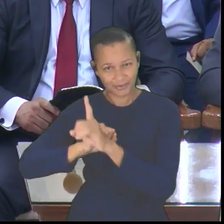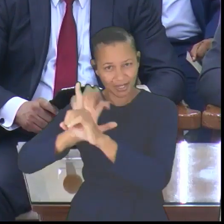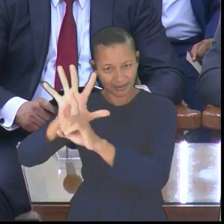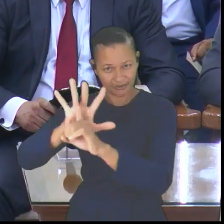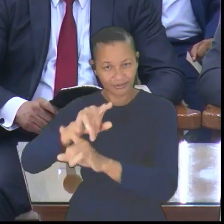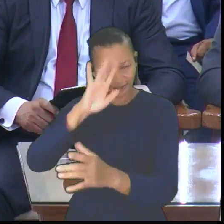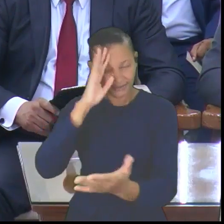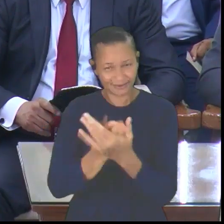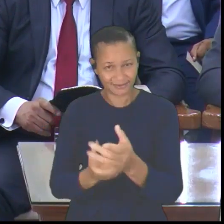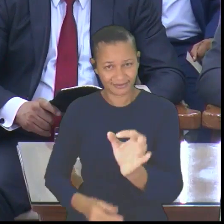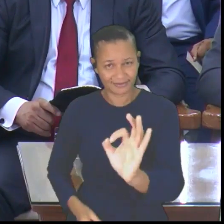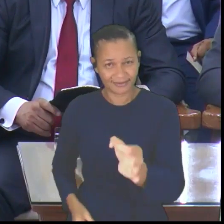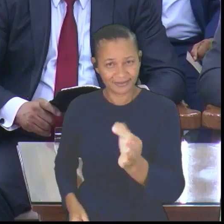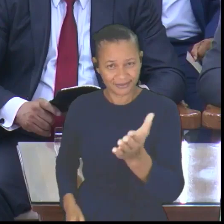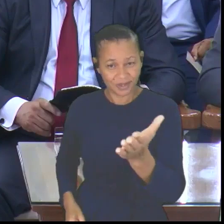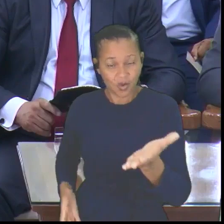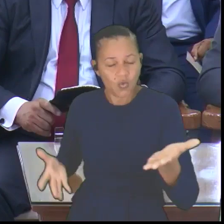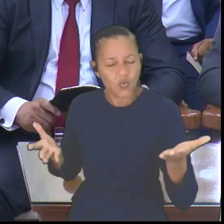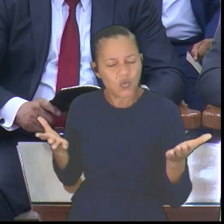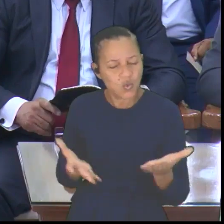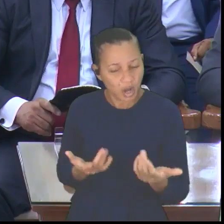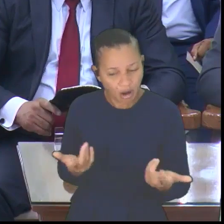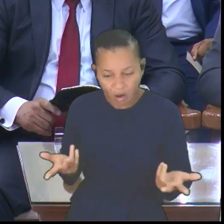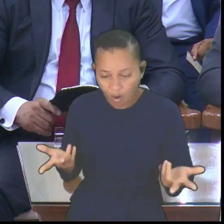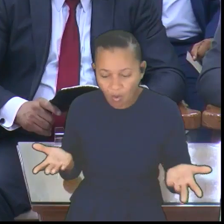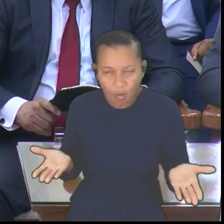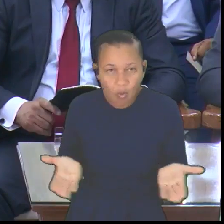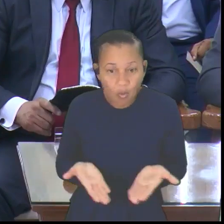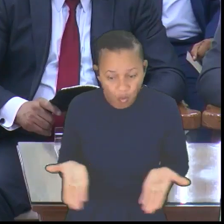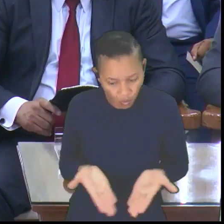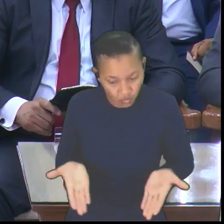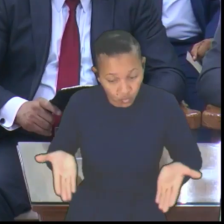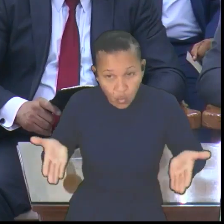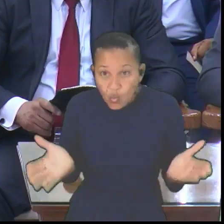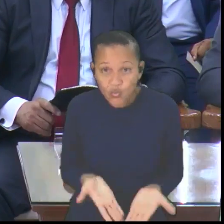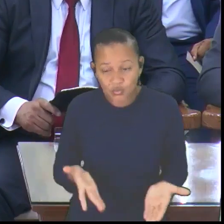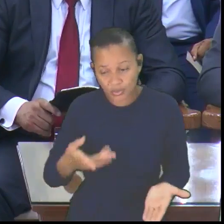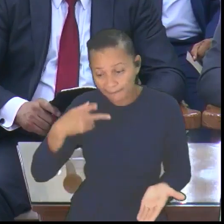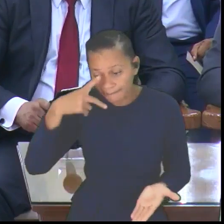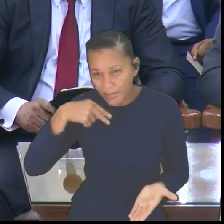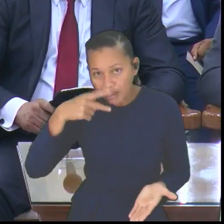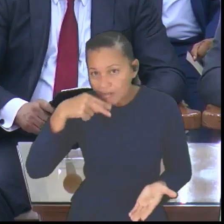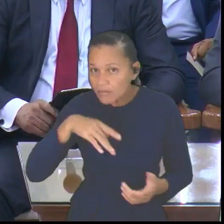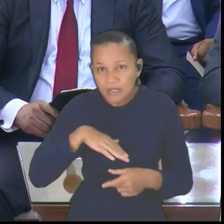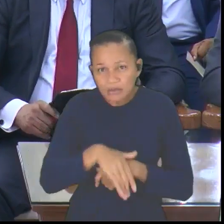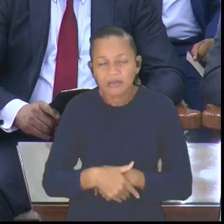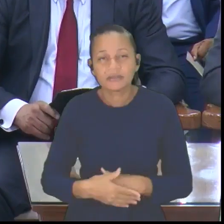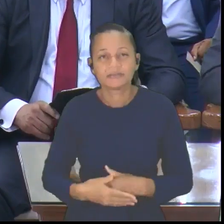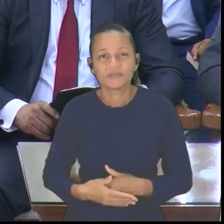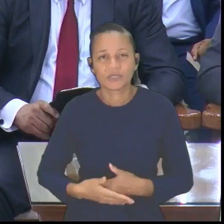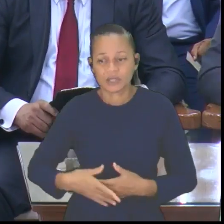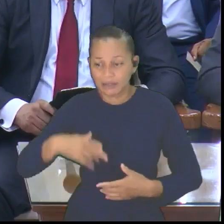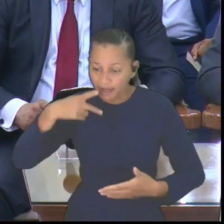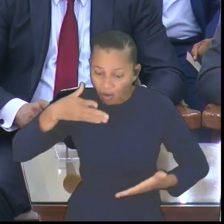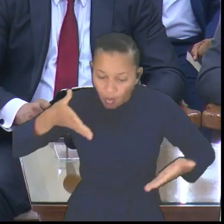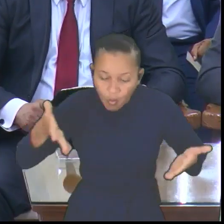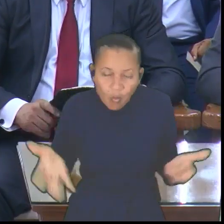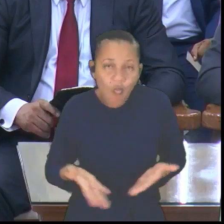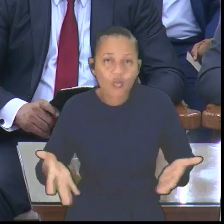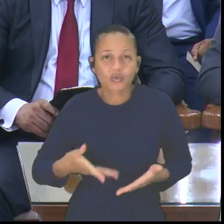irmãos? Nesta mesma noite. Aleluia. Nessa